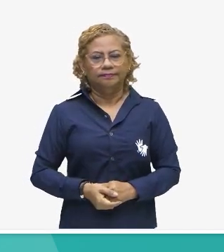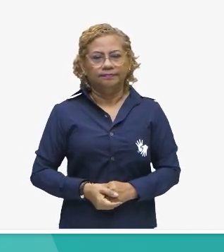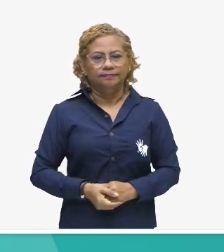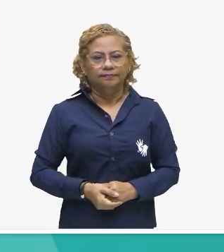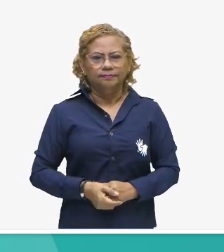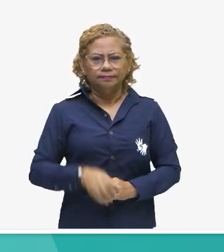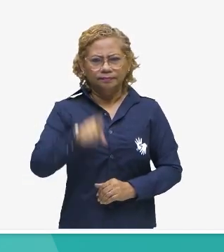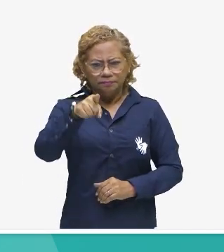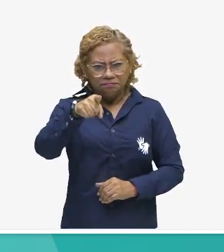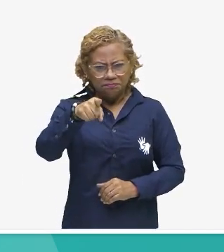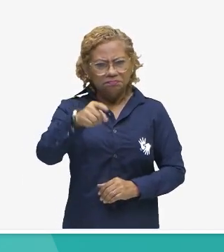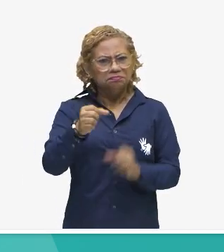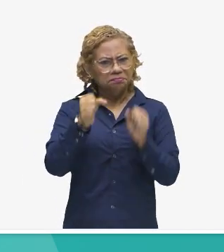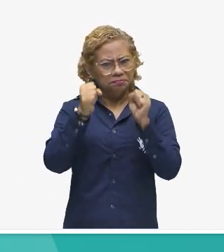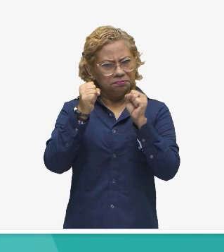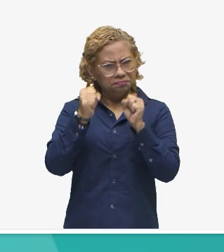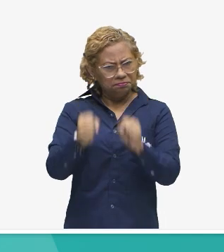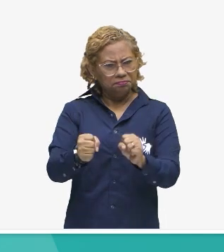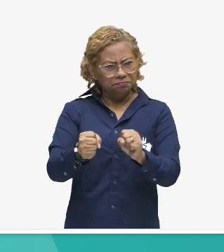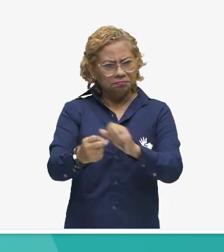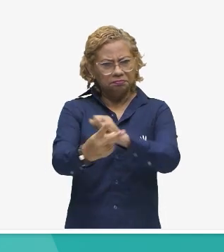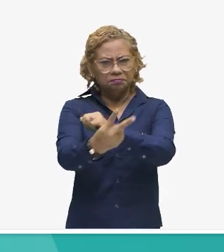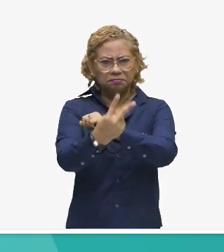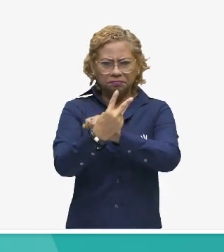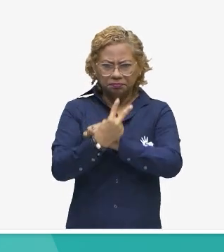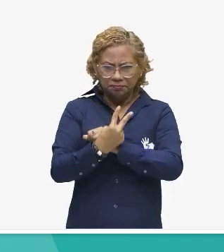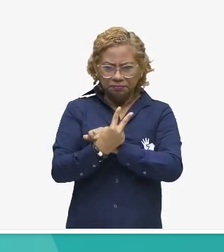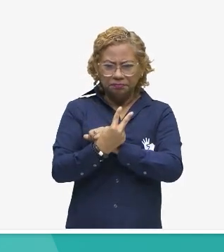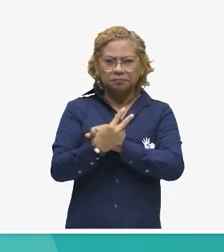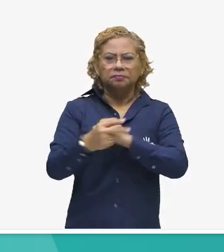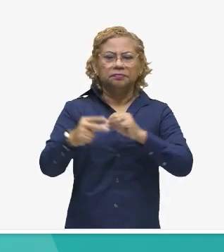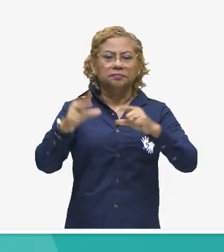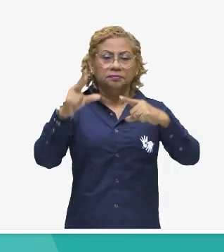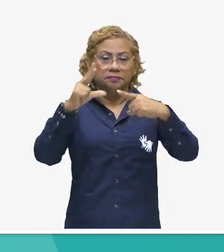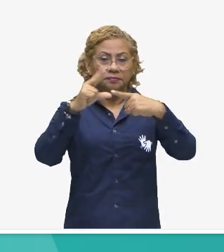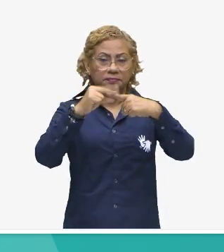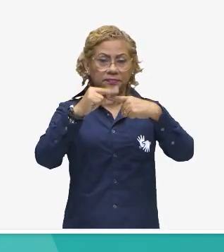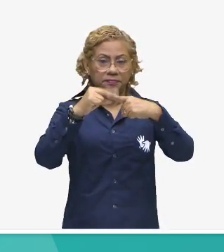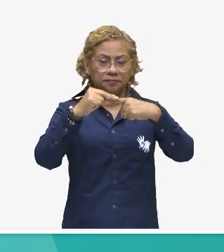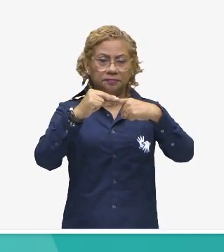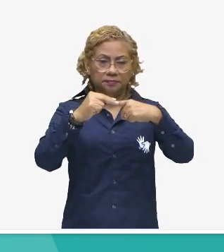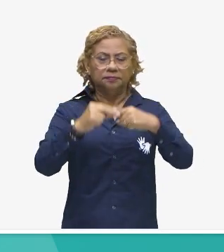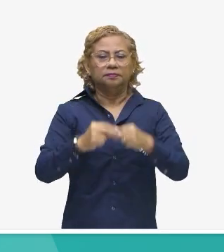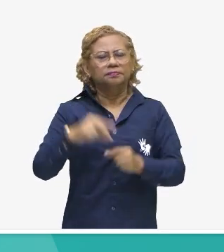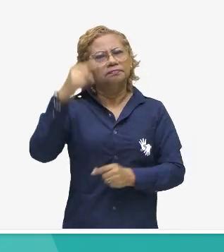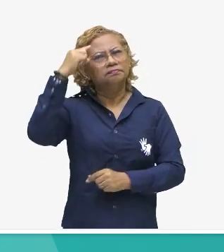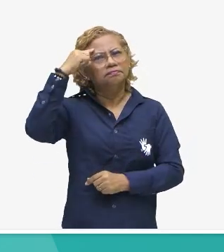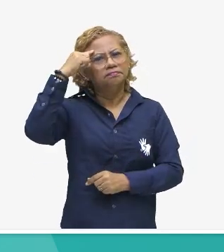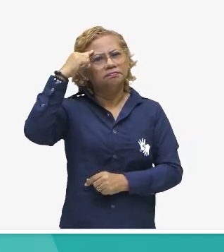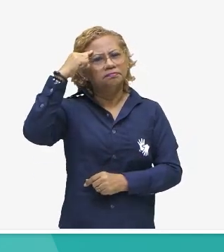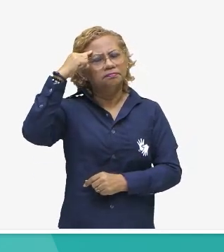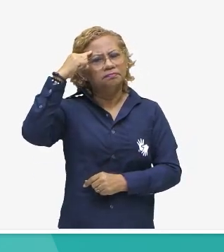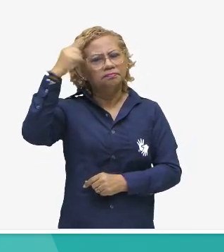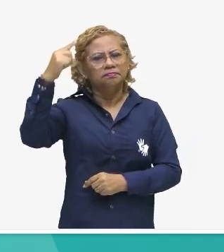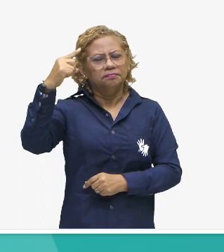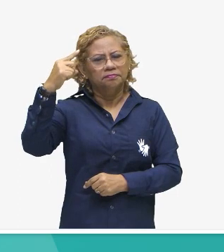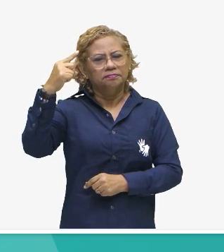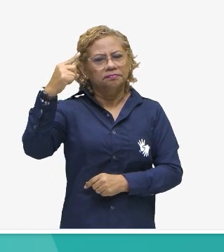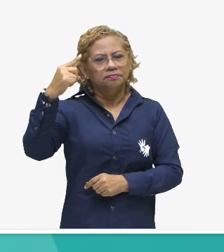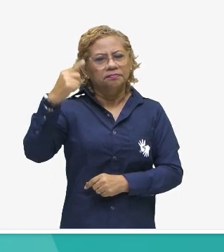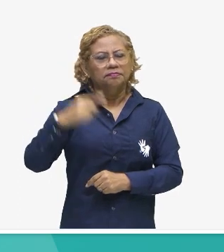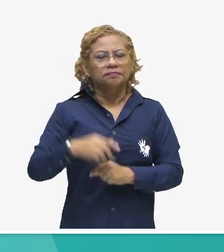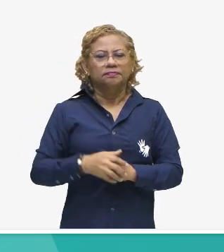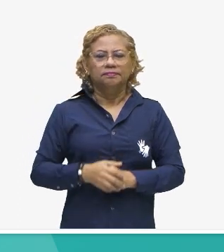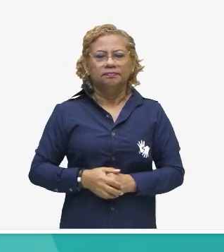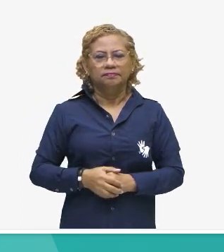Você poderia me emprestar uma caneta? Também traz essa ideia de gentileza,